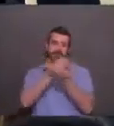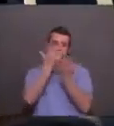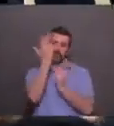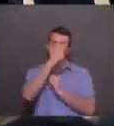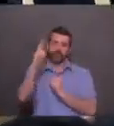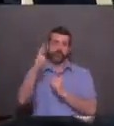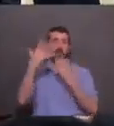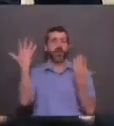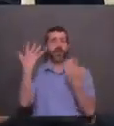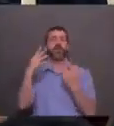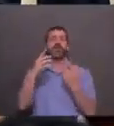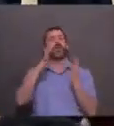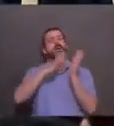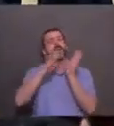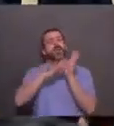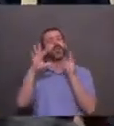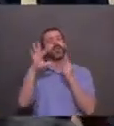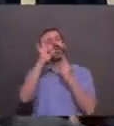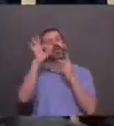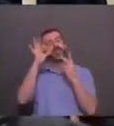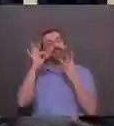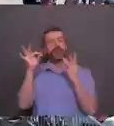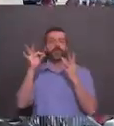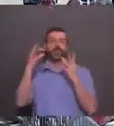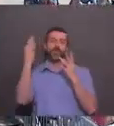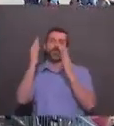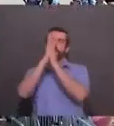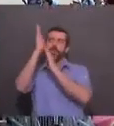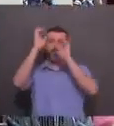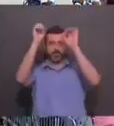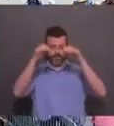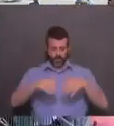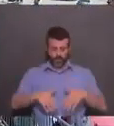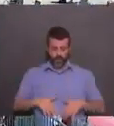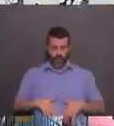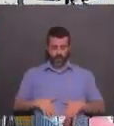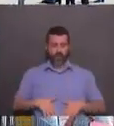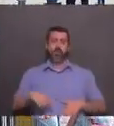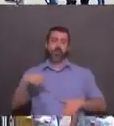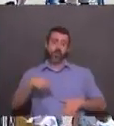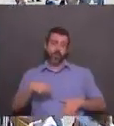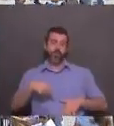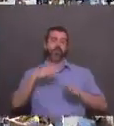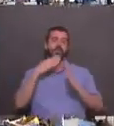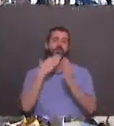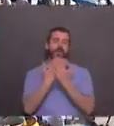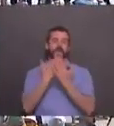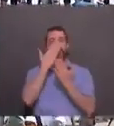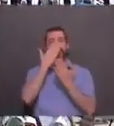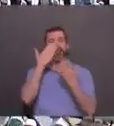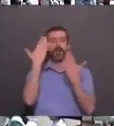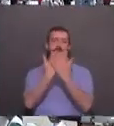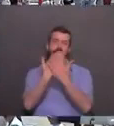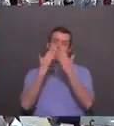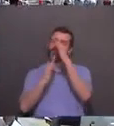Cantemos o trigo que Deus semeou no seio de Maria, tornou-se para nós pão do céu, nos dá